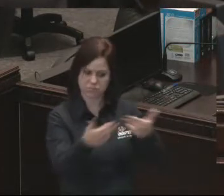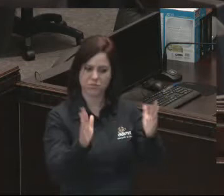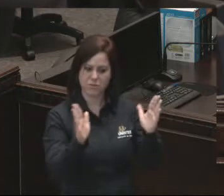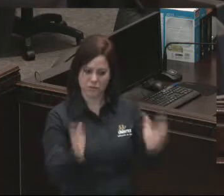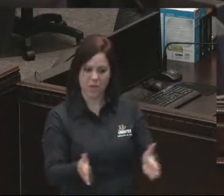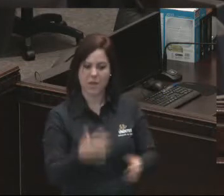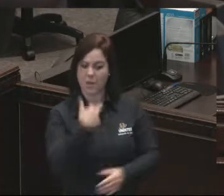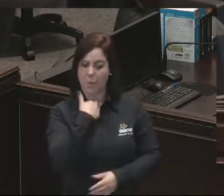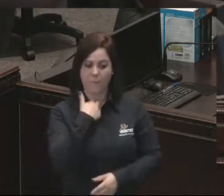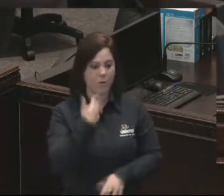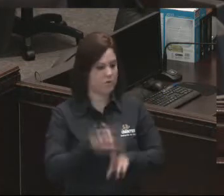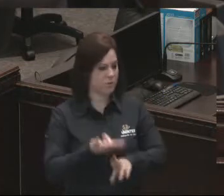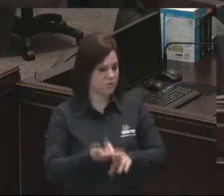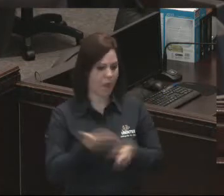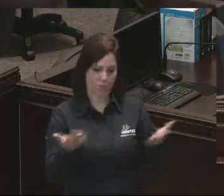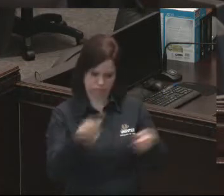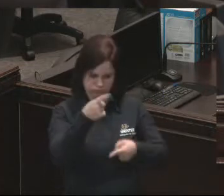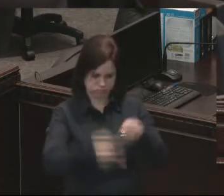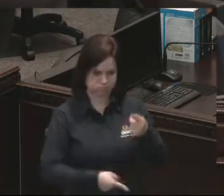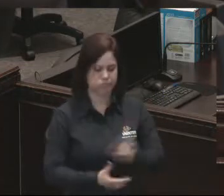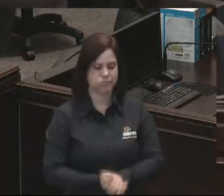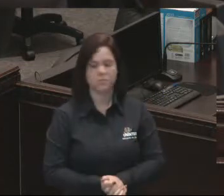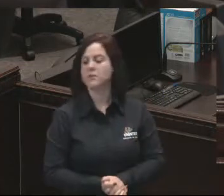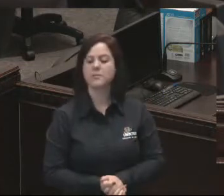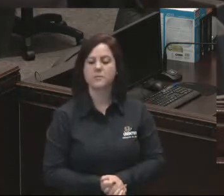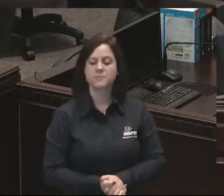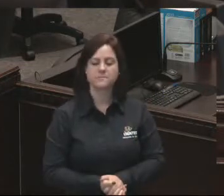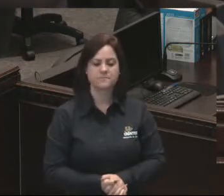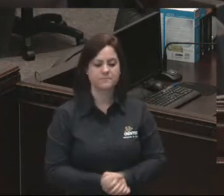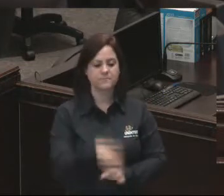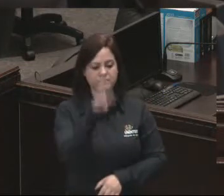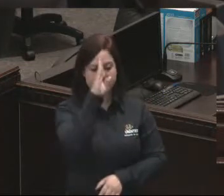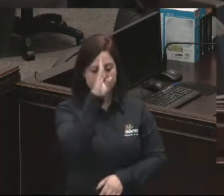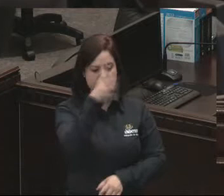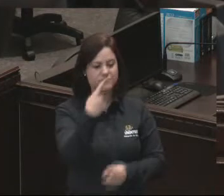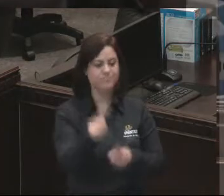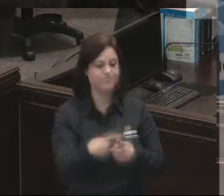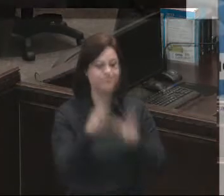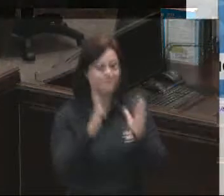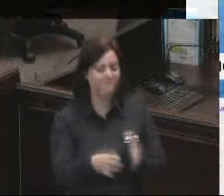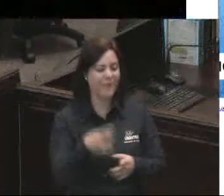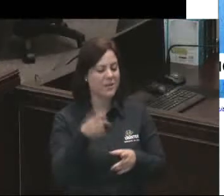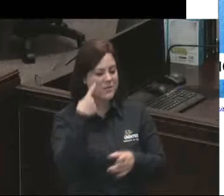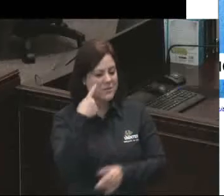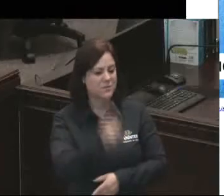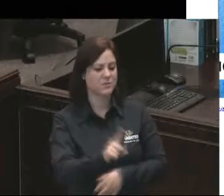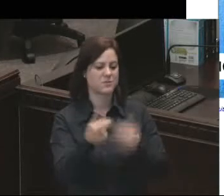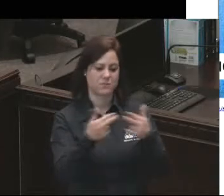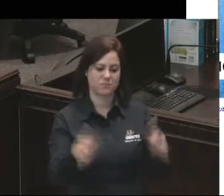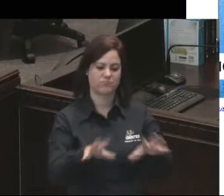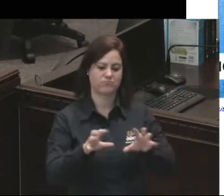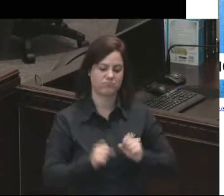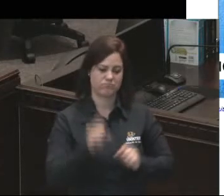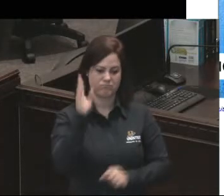não podem mais ser utilizados. Principalmente o quê? Por essa biomagnificação que eu comentei com vocês e também